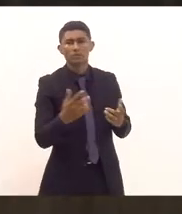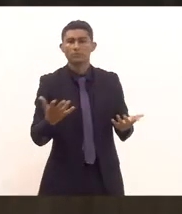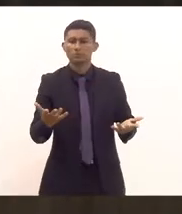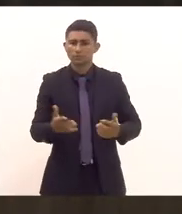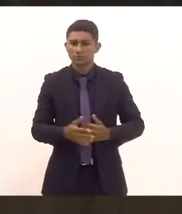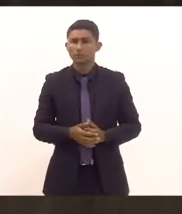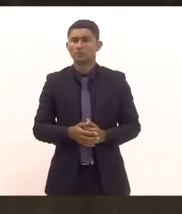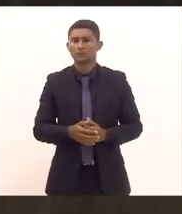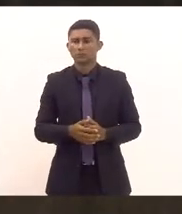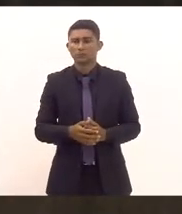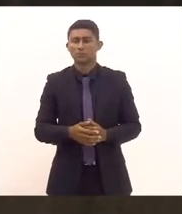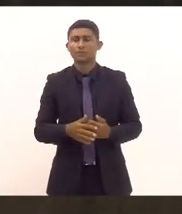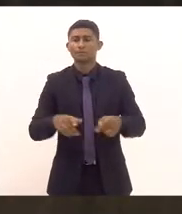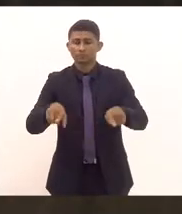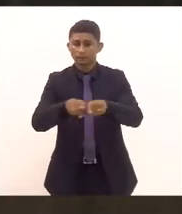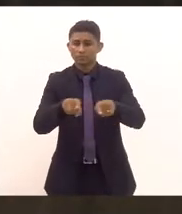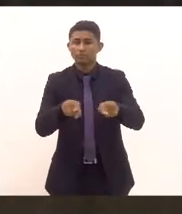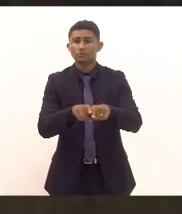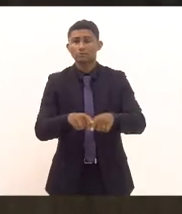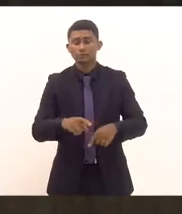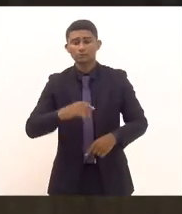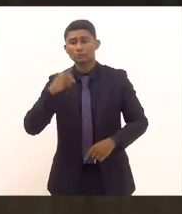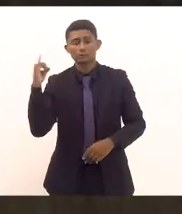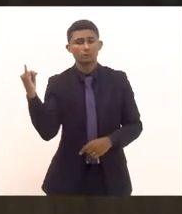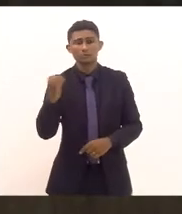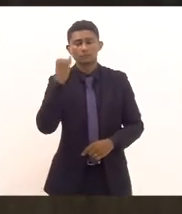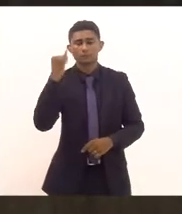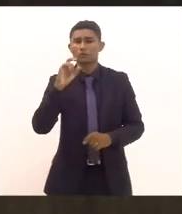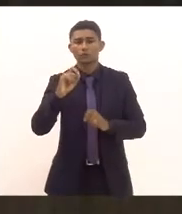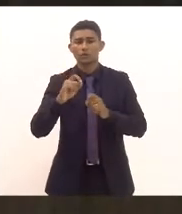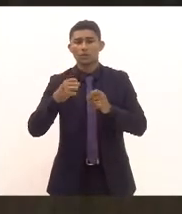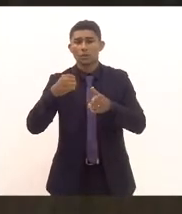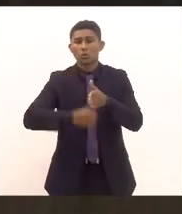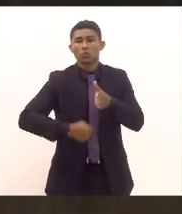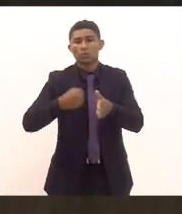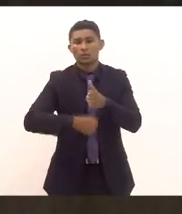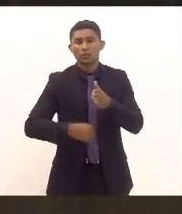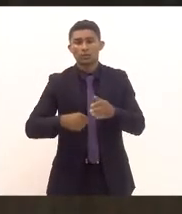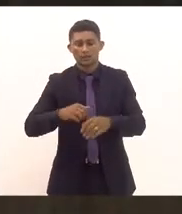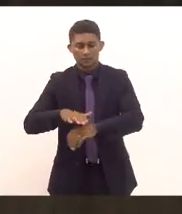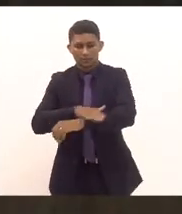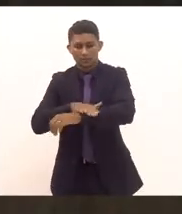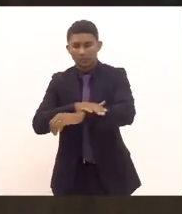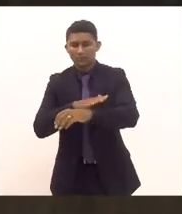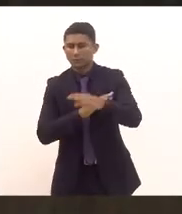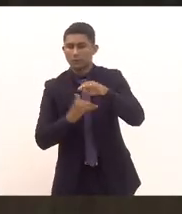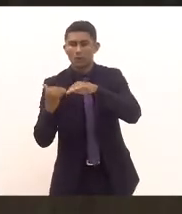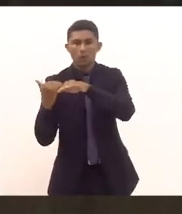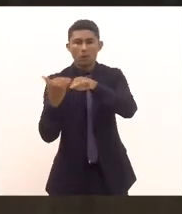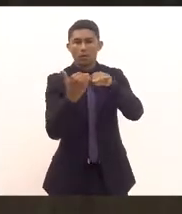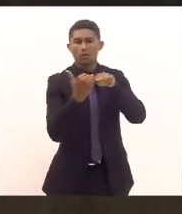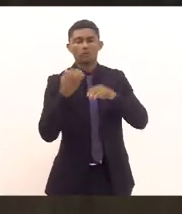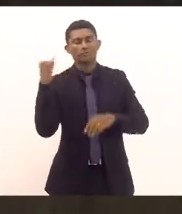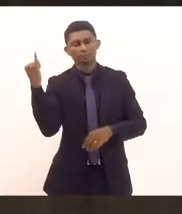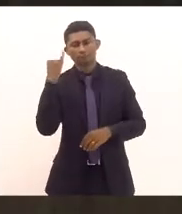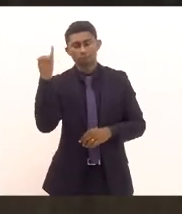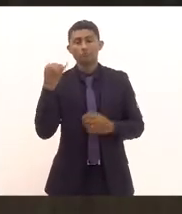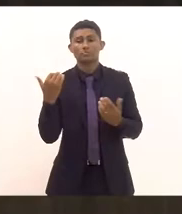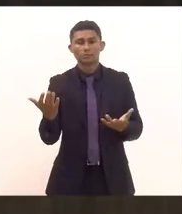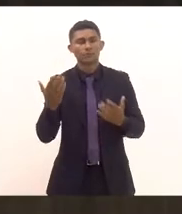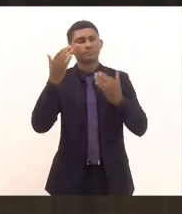colocar um processo de reconhecimento da luta pela igualdade racial é fundamental então a senhora é